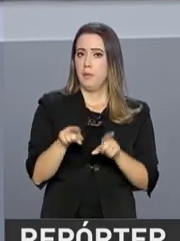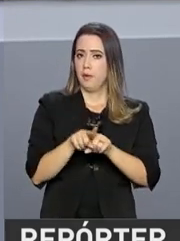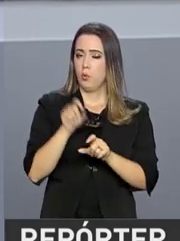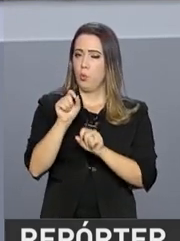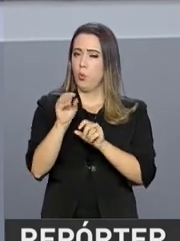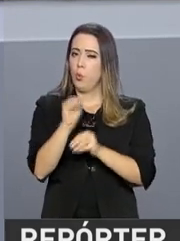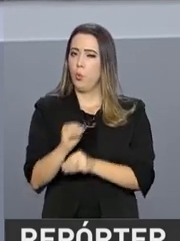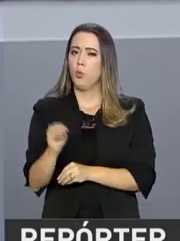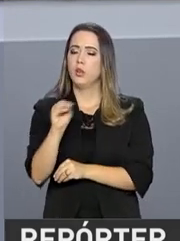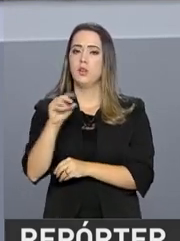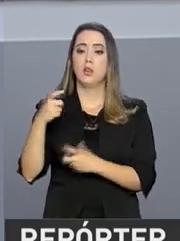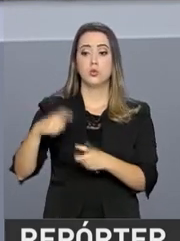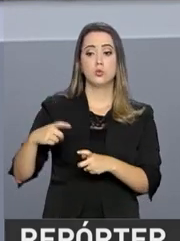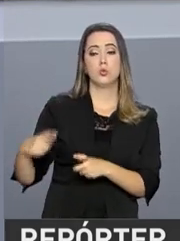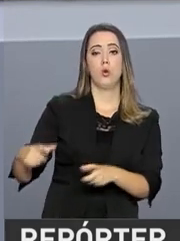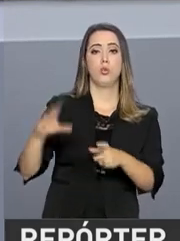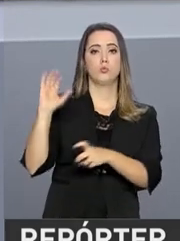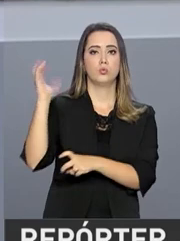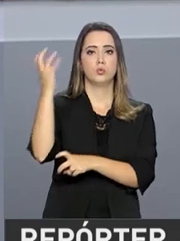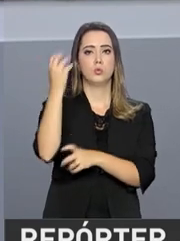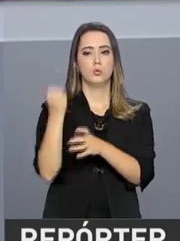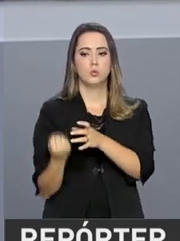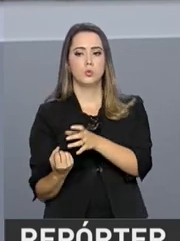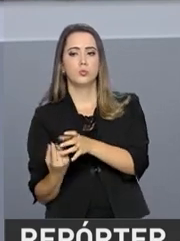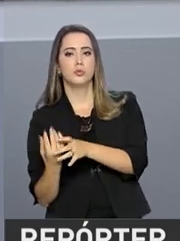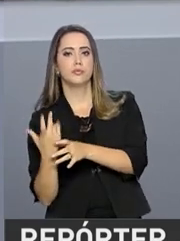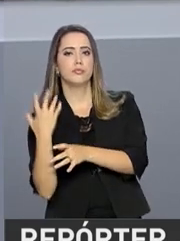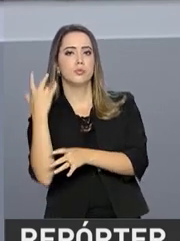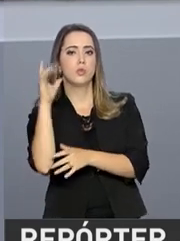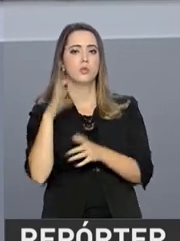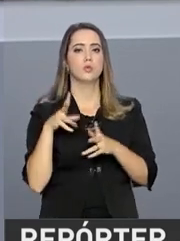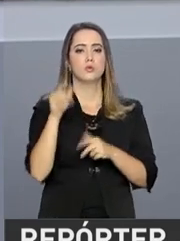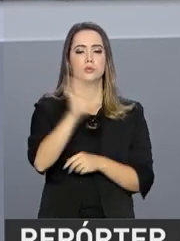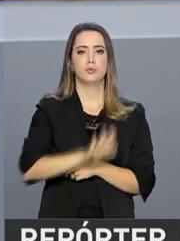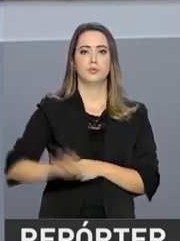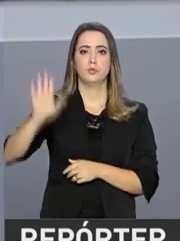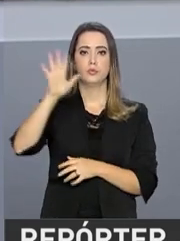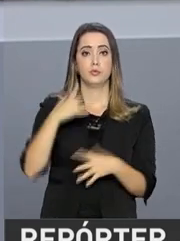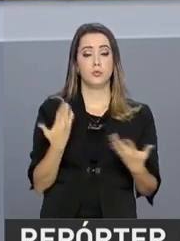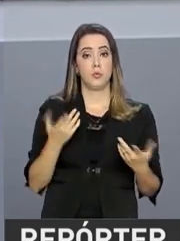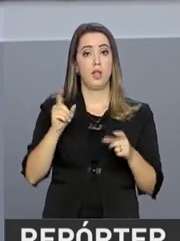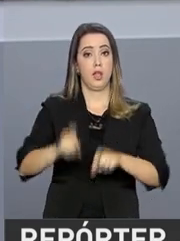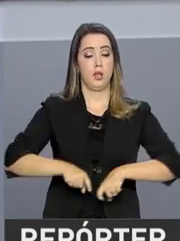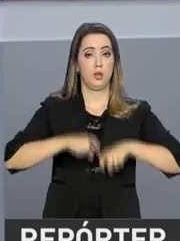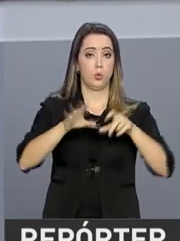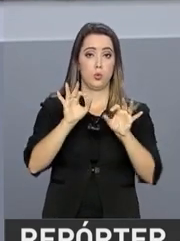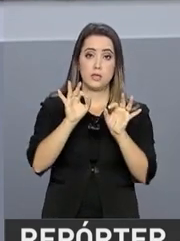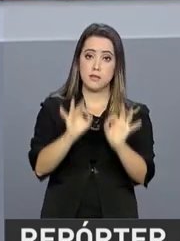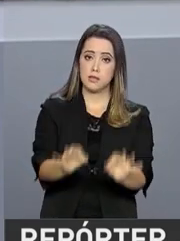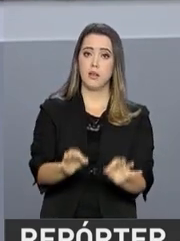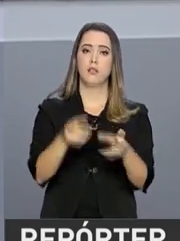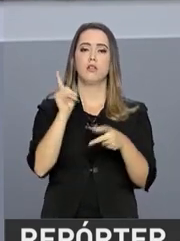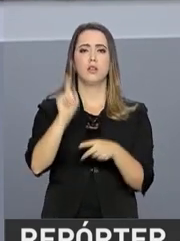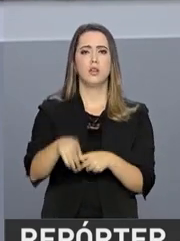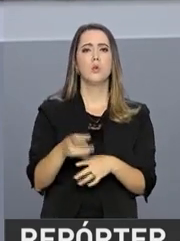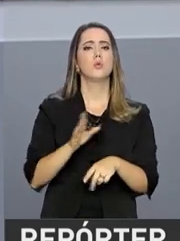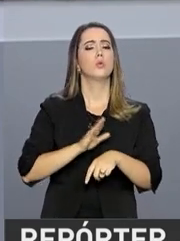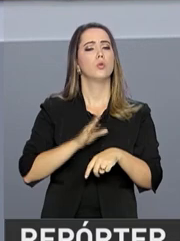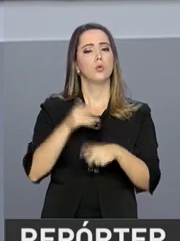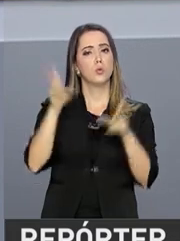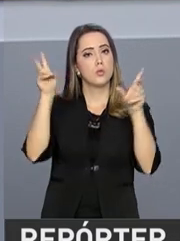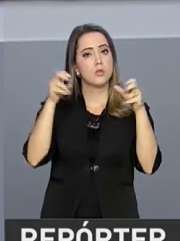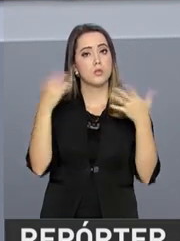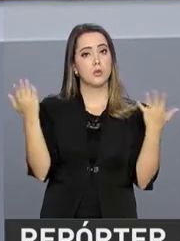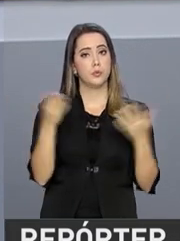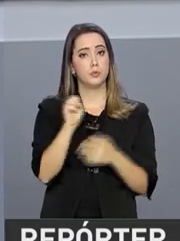eo plantio de árvores nativas em propriedades rurais de todo o país a agricultura sustentável é um dos temas em debate